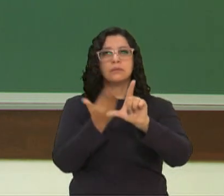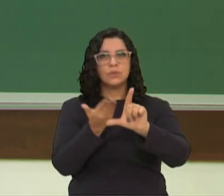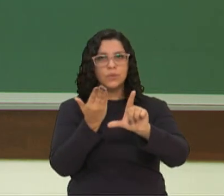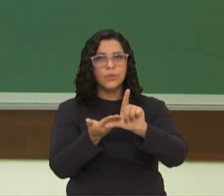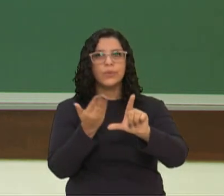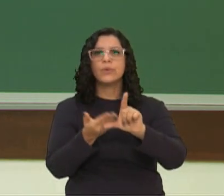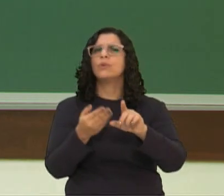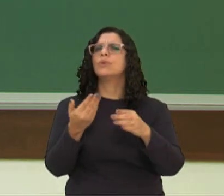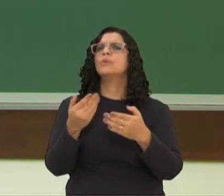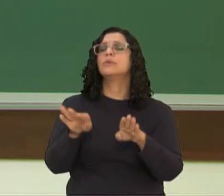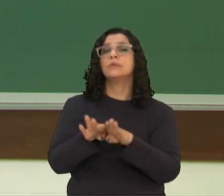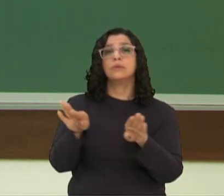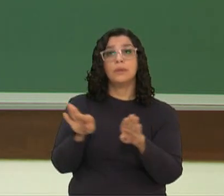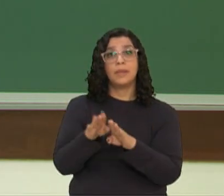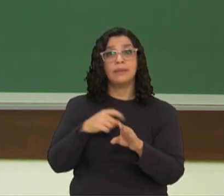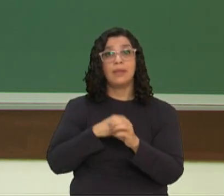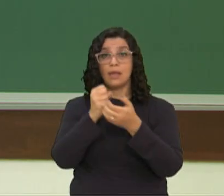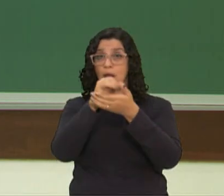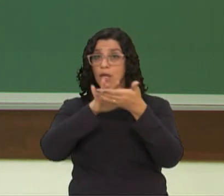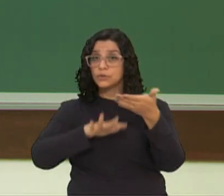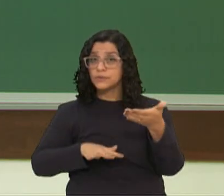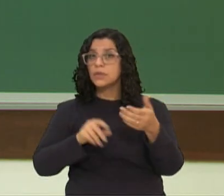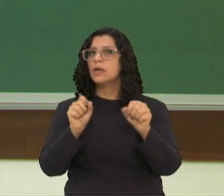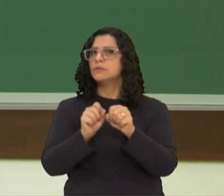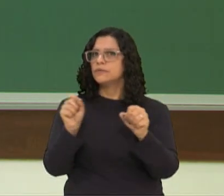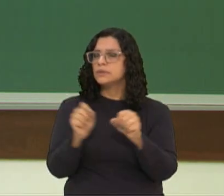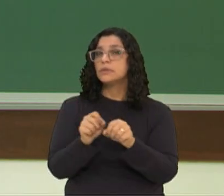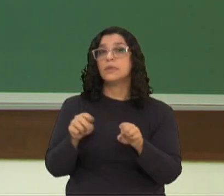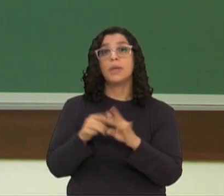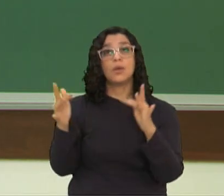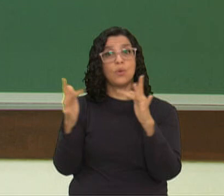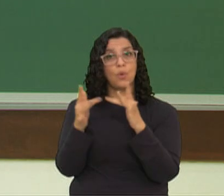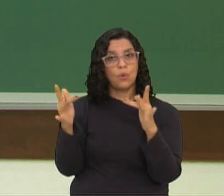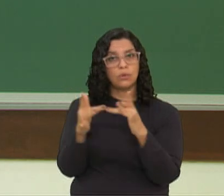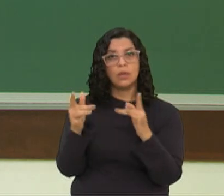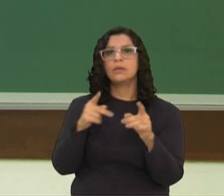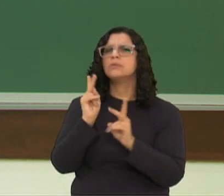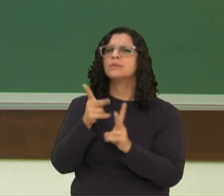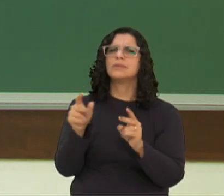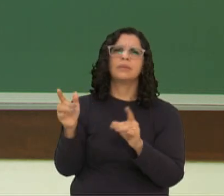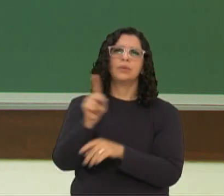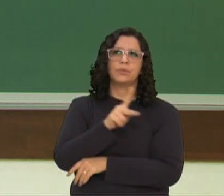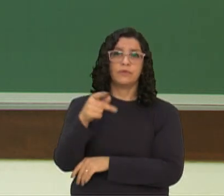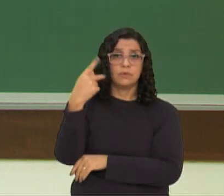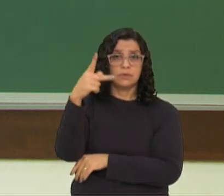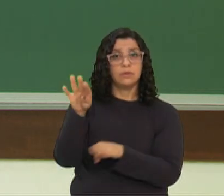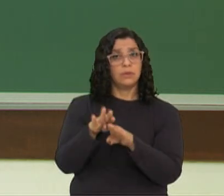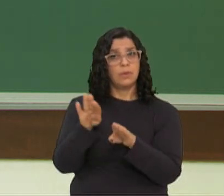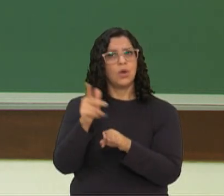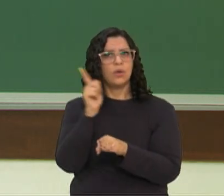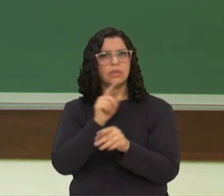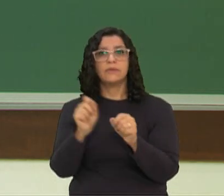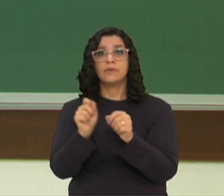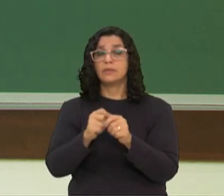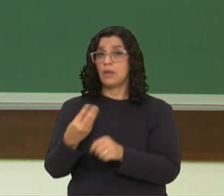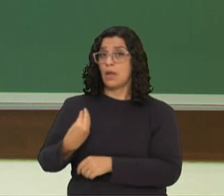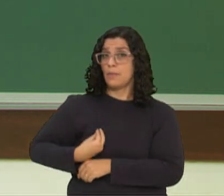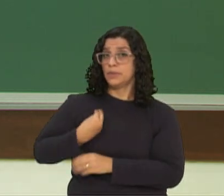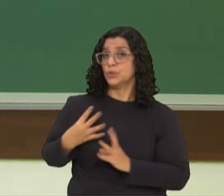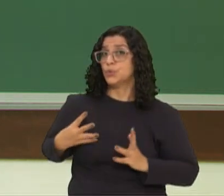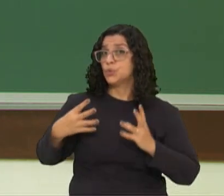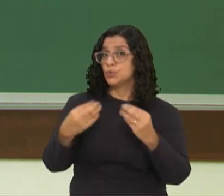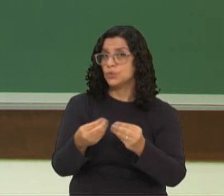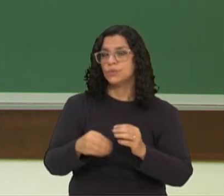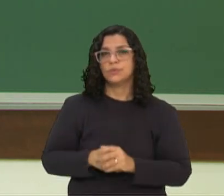Class, acessar a lista de exercícios que tem ali e manter sempre o contato com os professores de vocês, para que assim possa ser feita a presença de